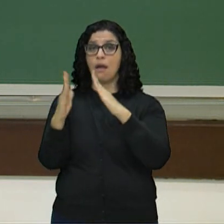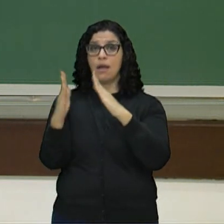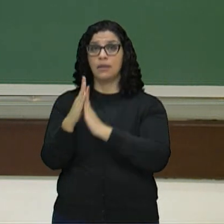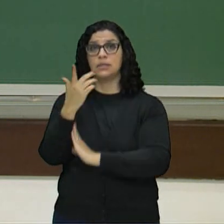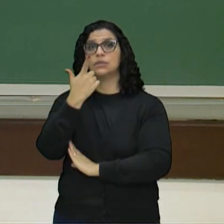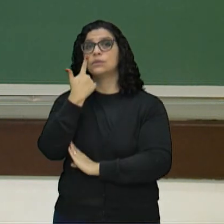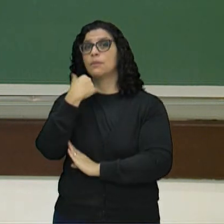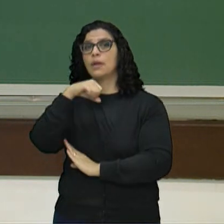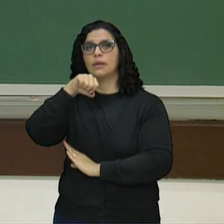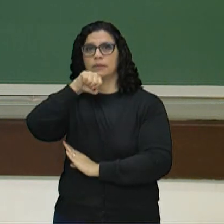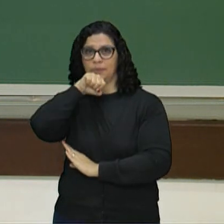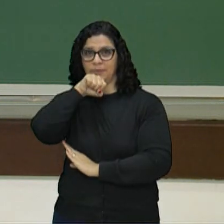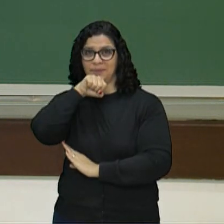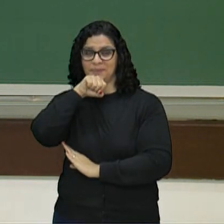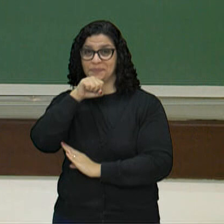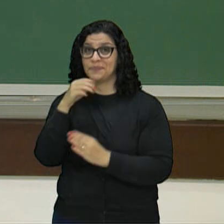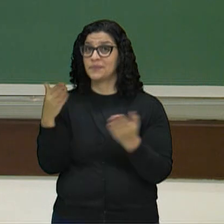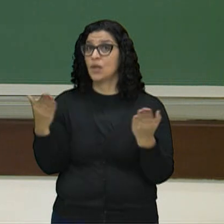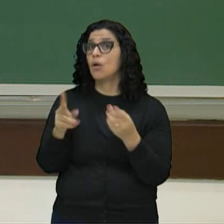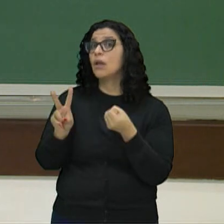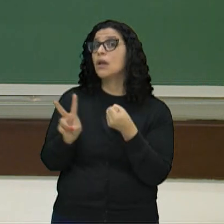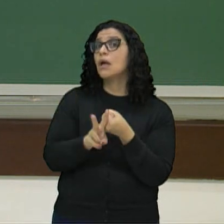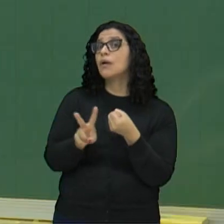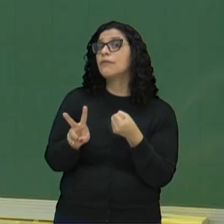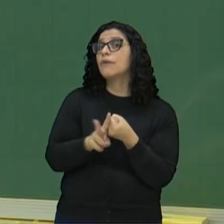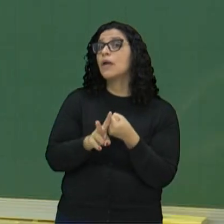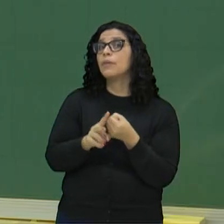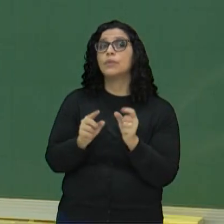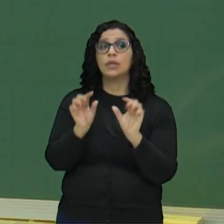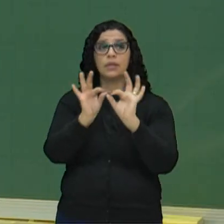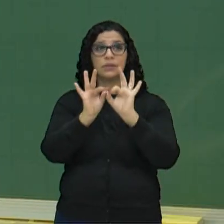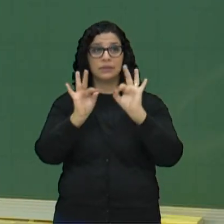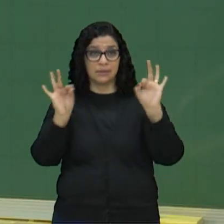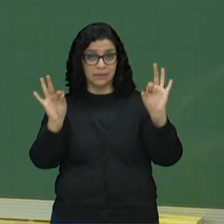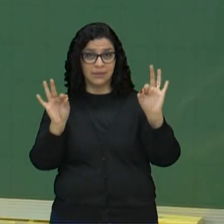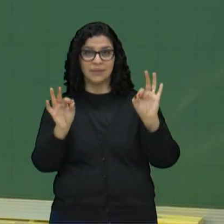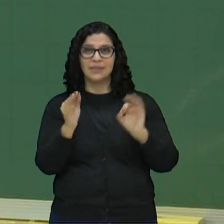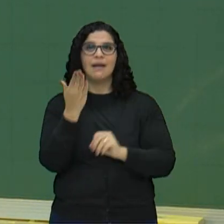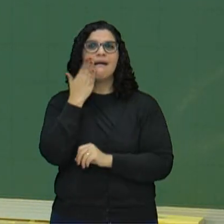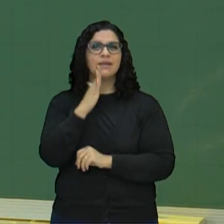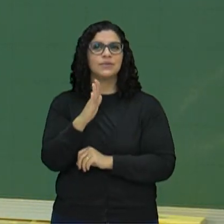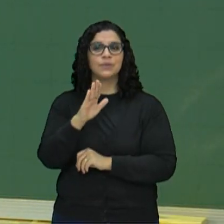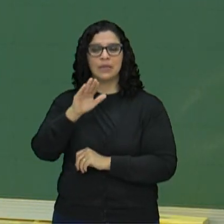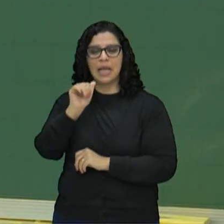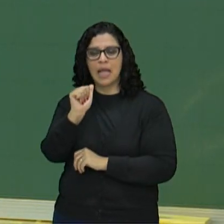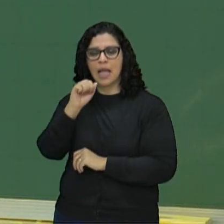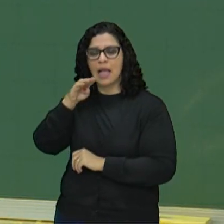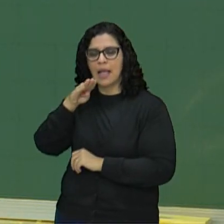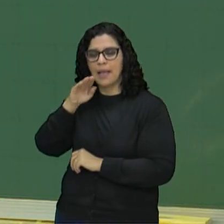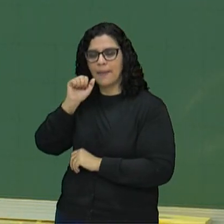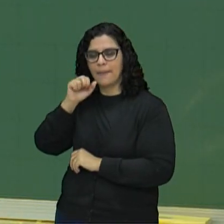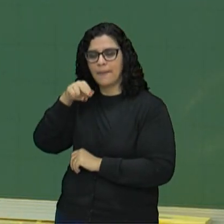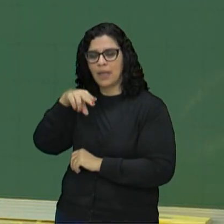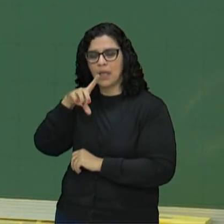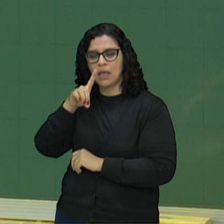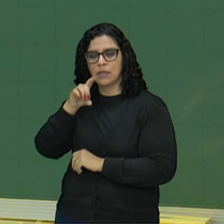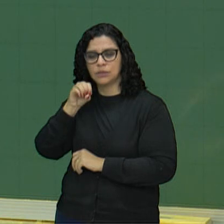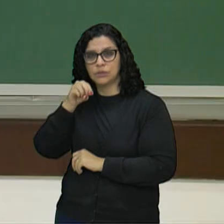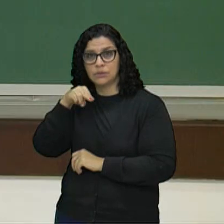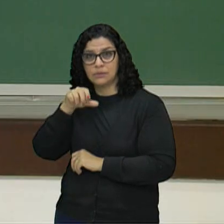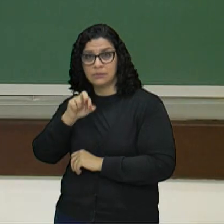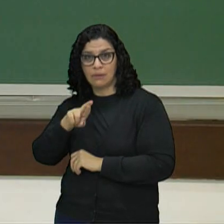paterna. Qual é o verbo que está em destaque? Claro, abandonar. O